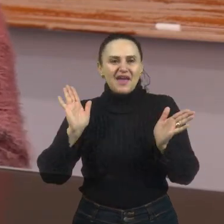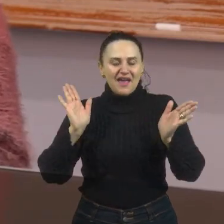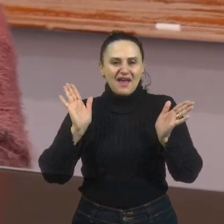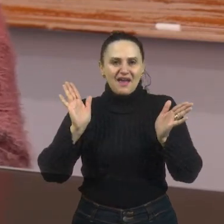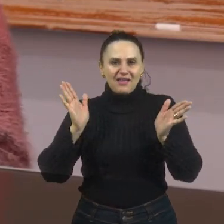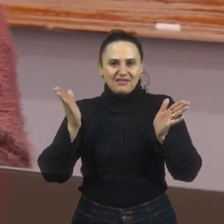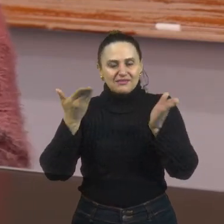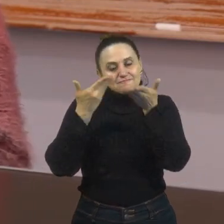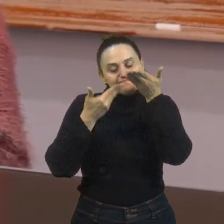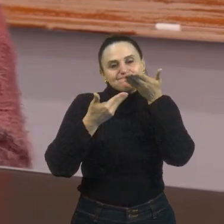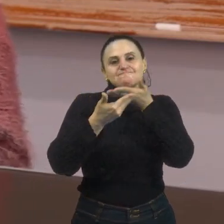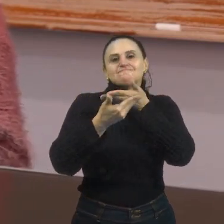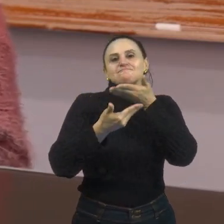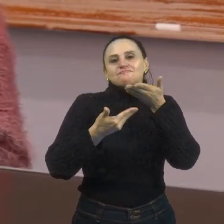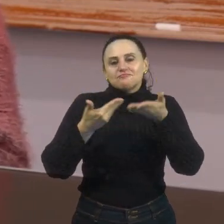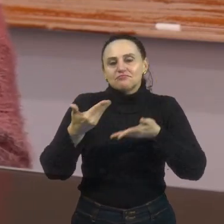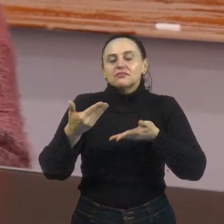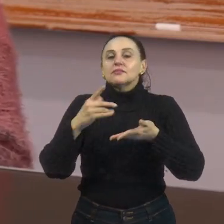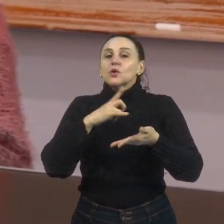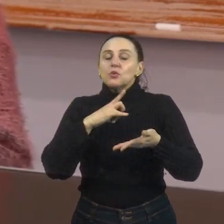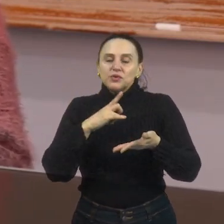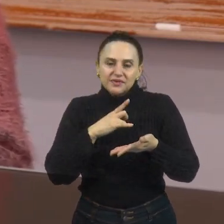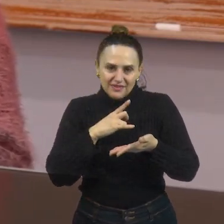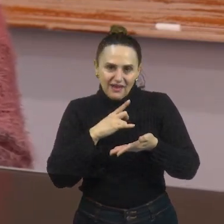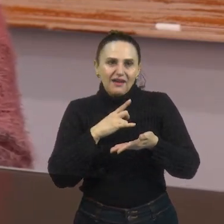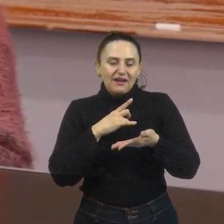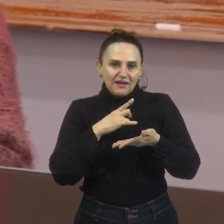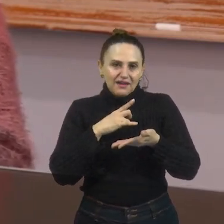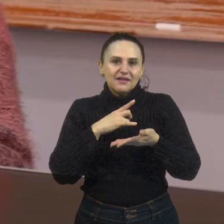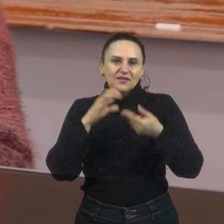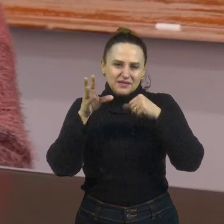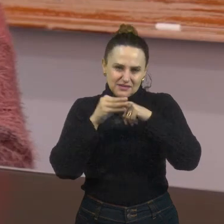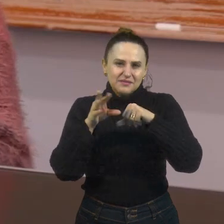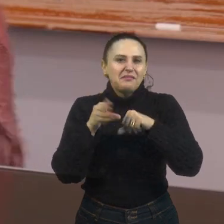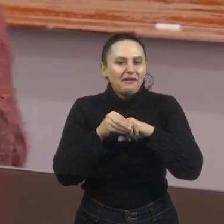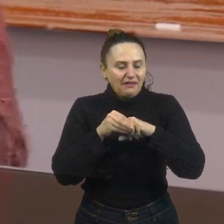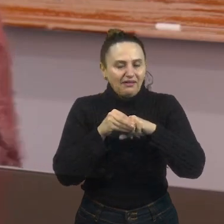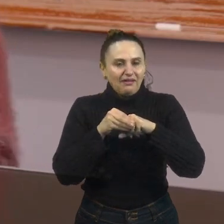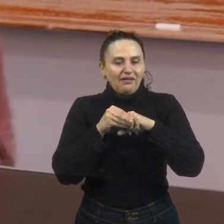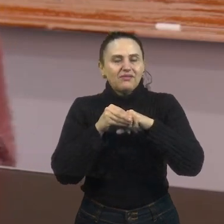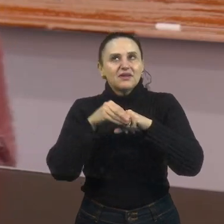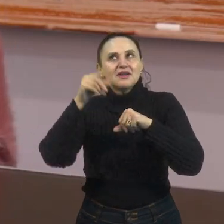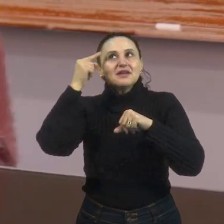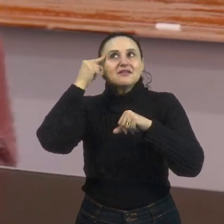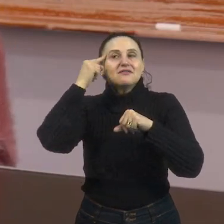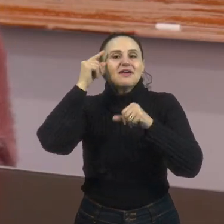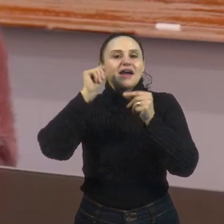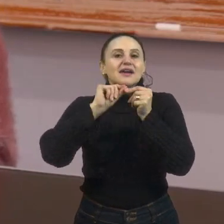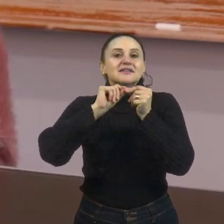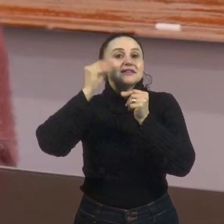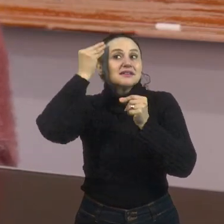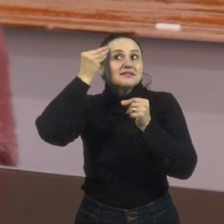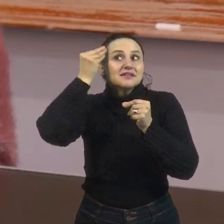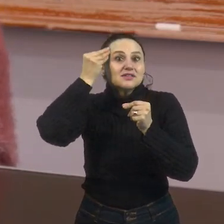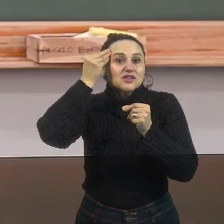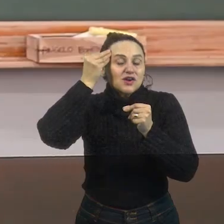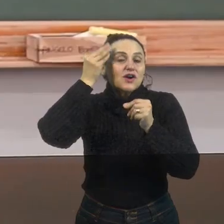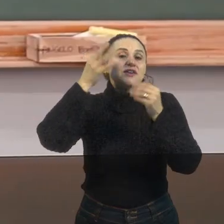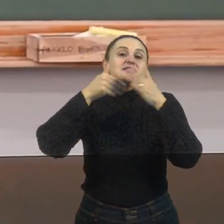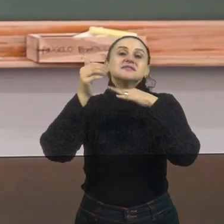nossas crianças trazem elementos para que a gente repense a nossa prática e nos modifique enquanto